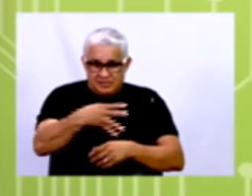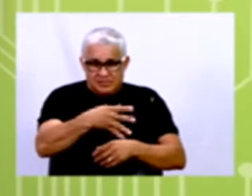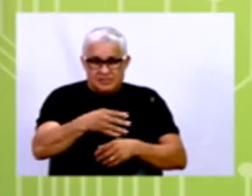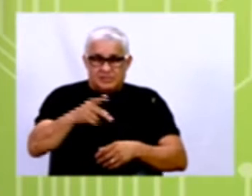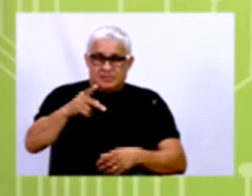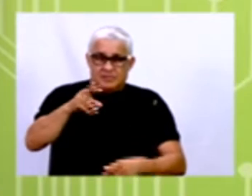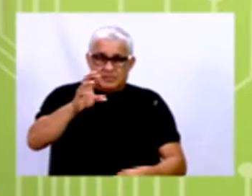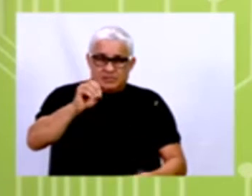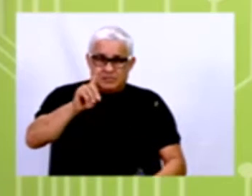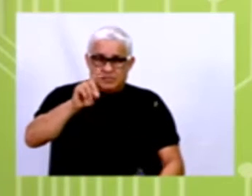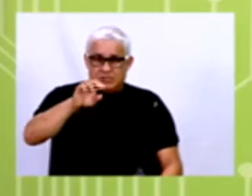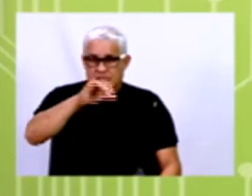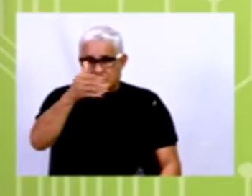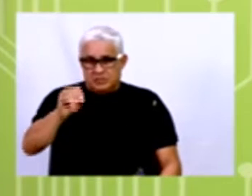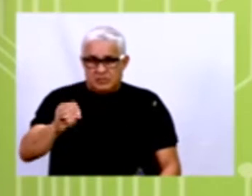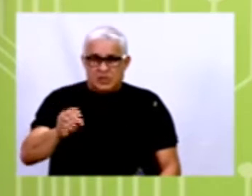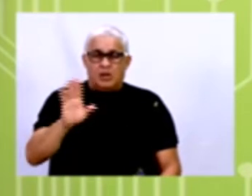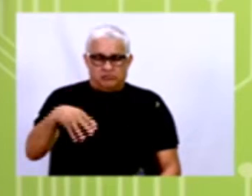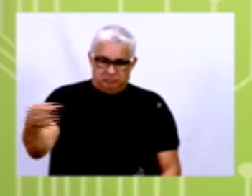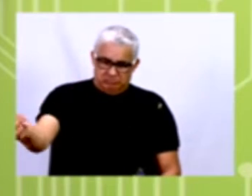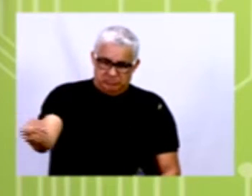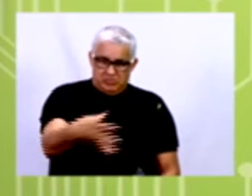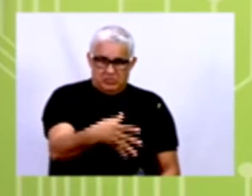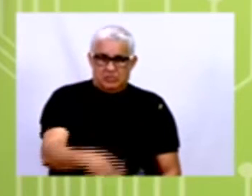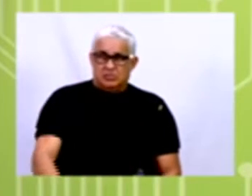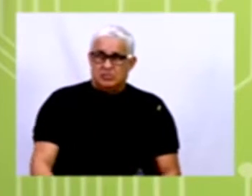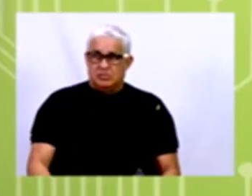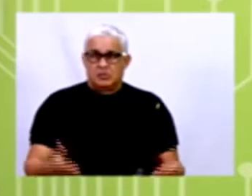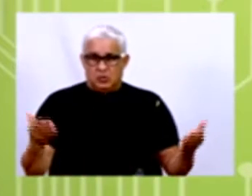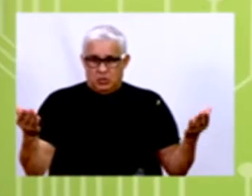produção já moderno, né? Nós estamos no século